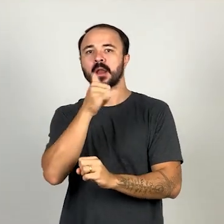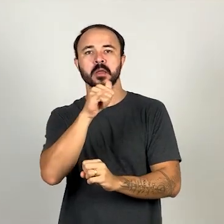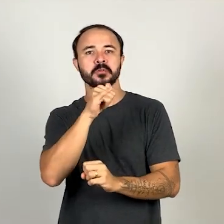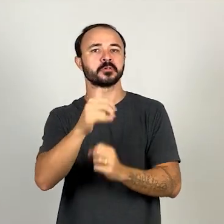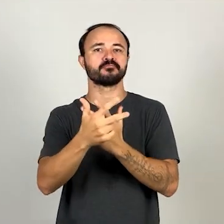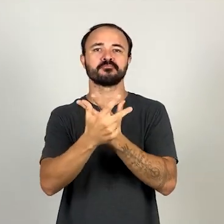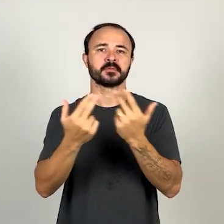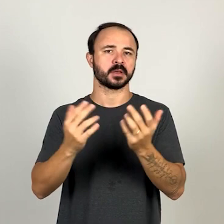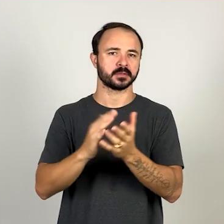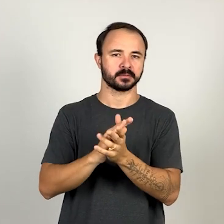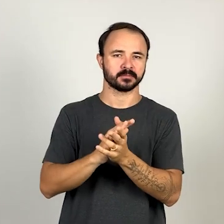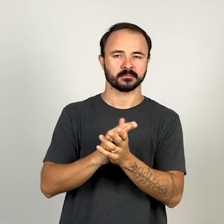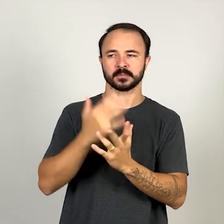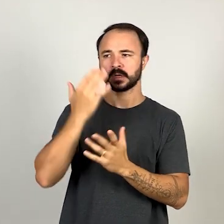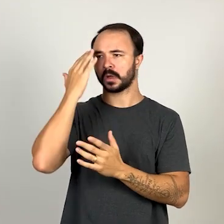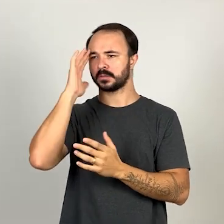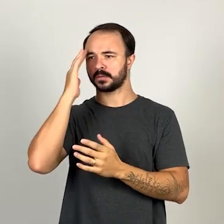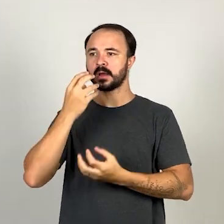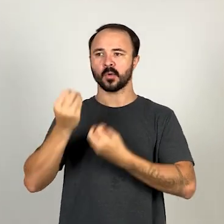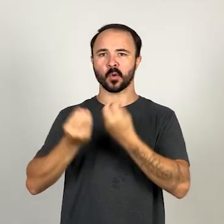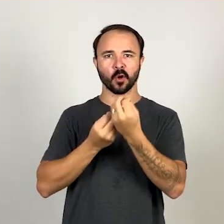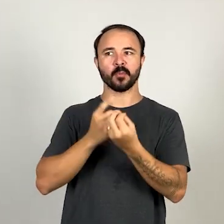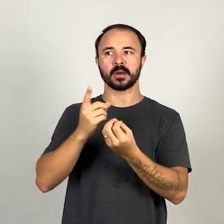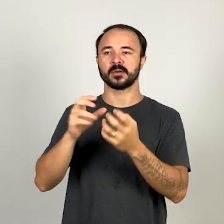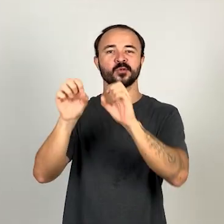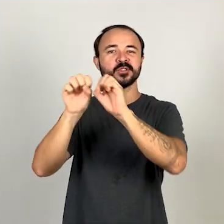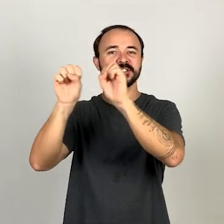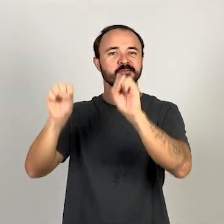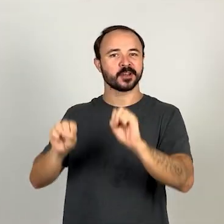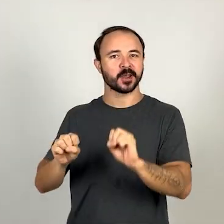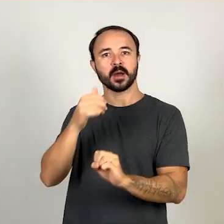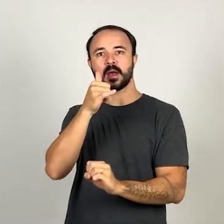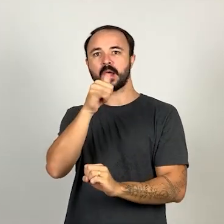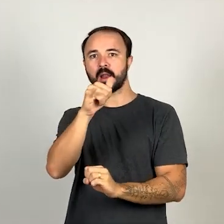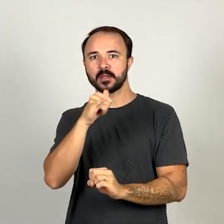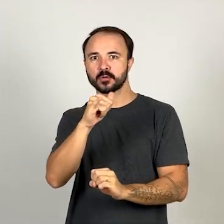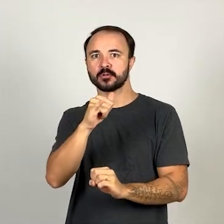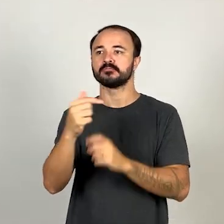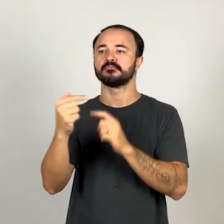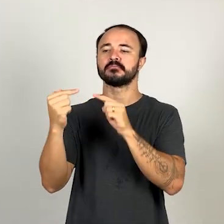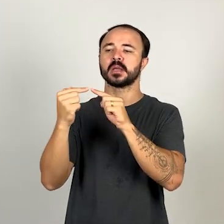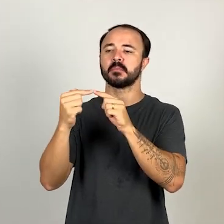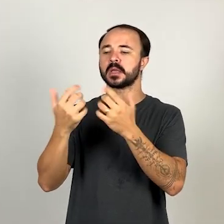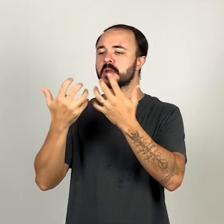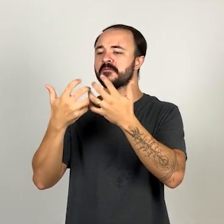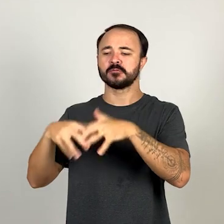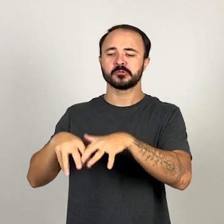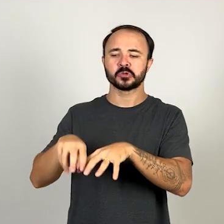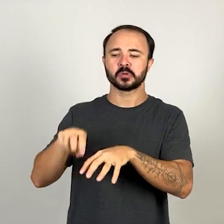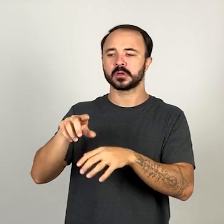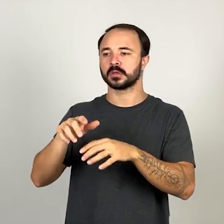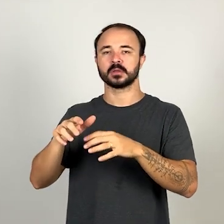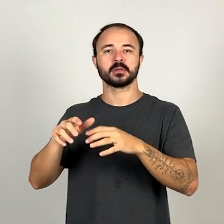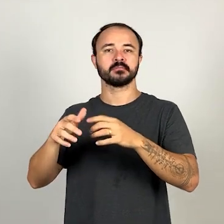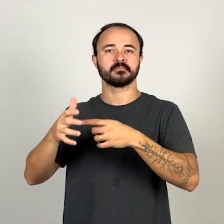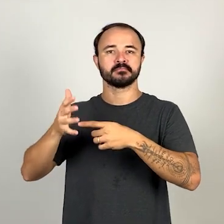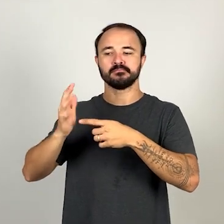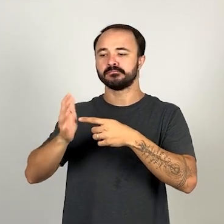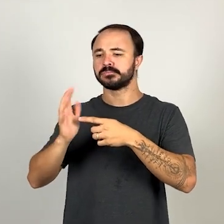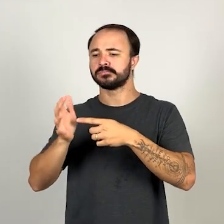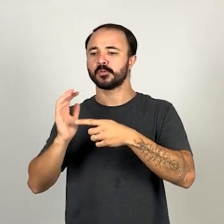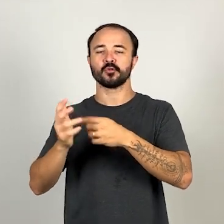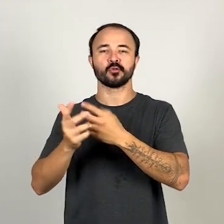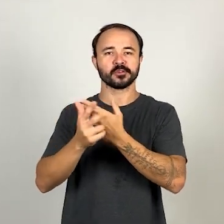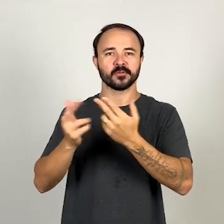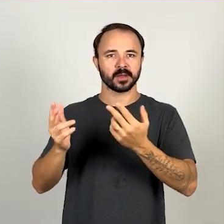o funcionamento desses circuitos impacta as nossas vidas através das máquinas e como é que funciona a